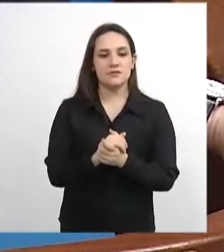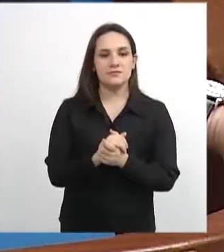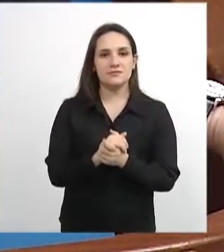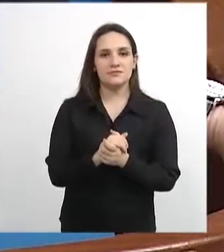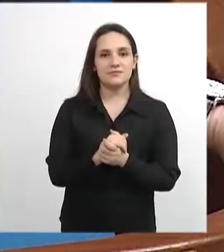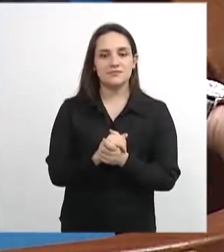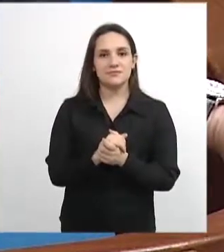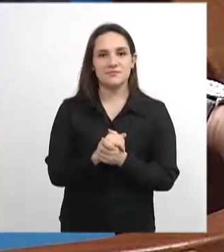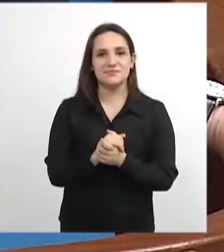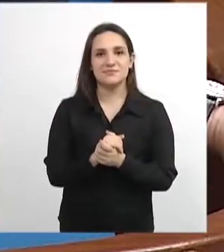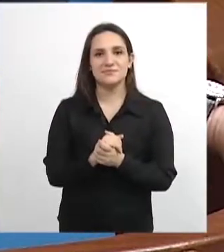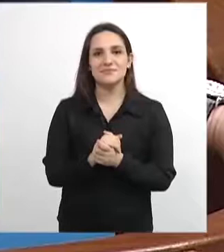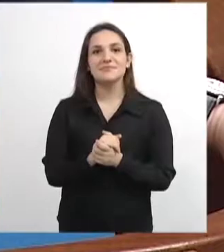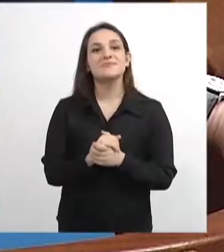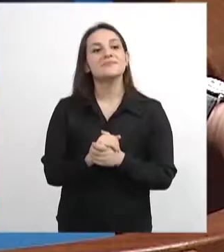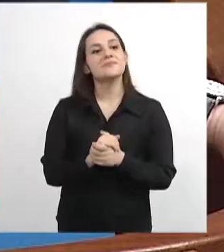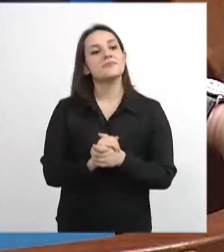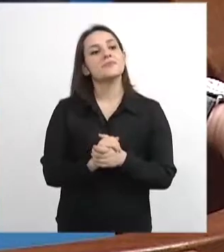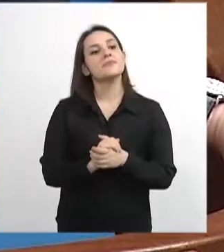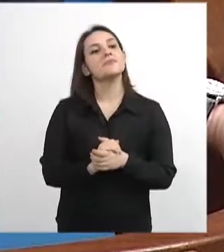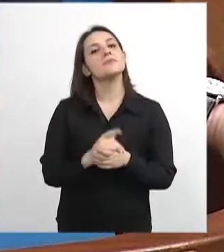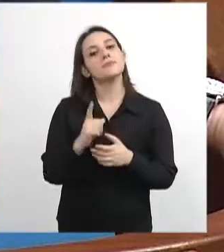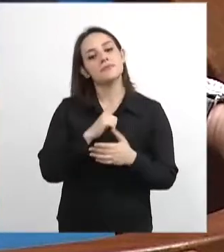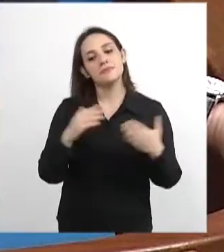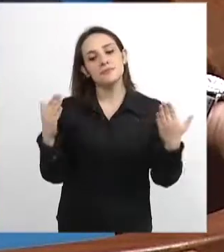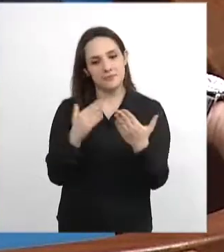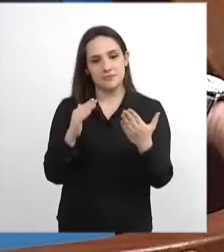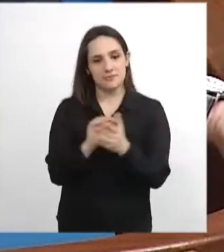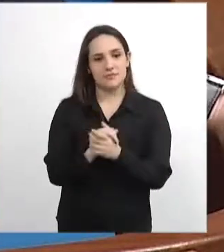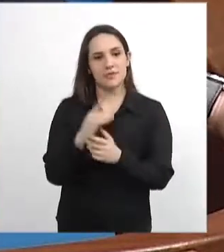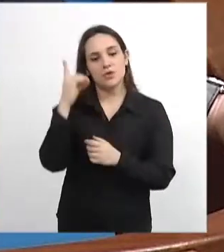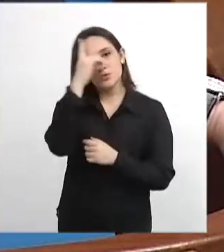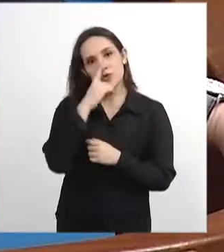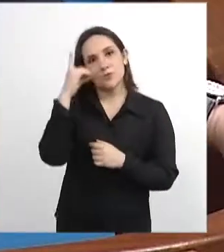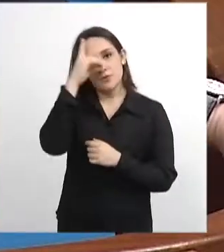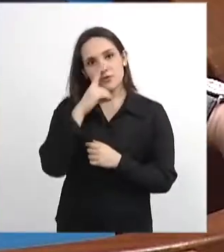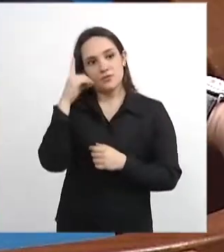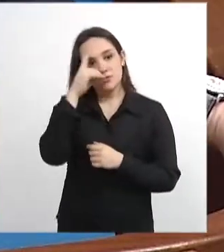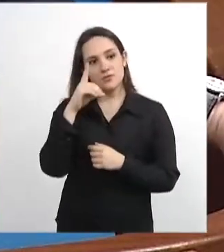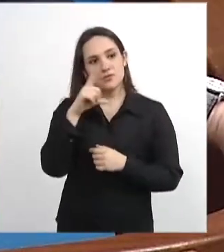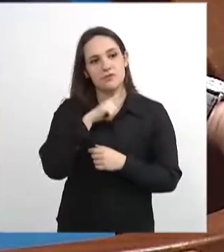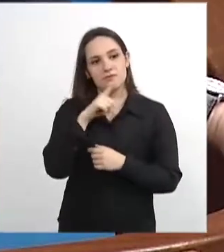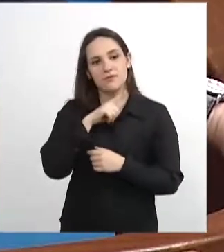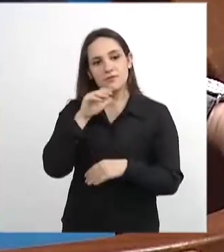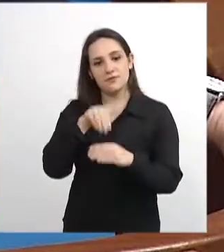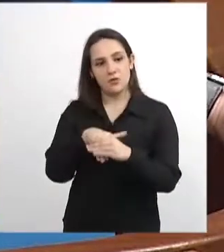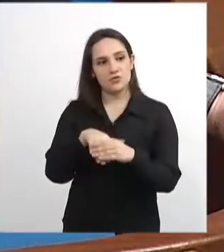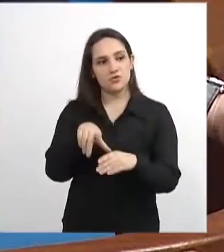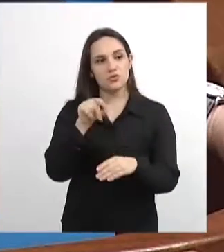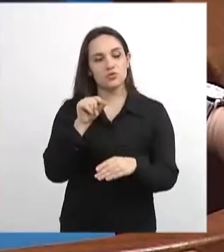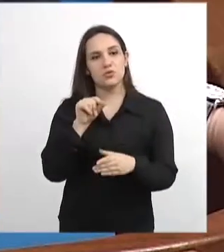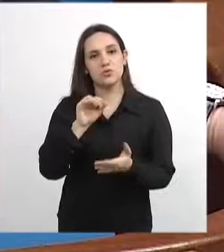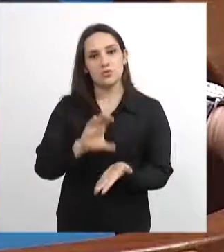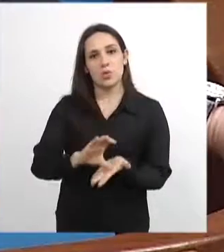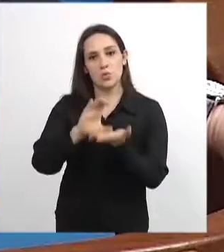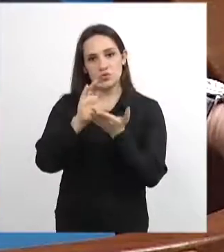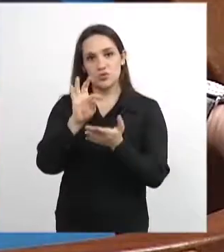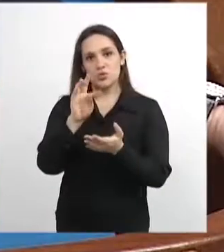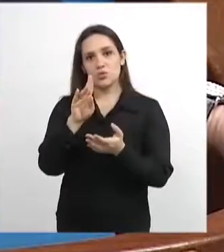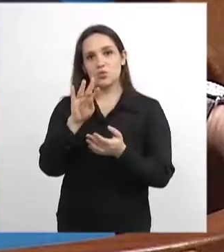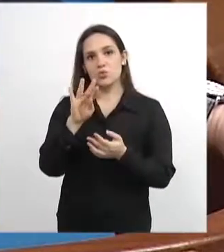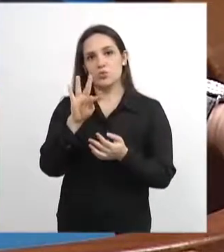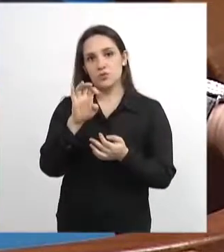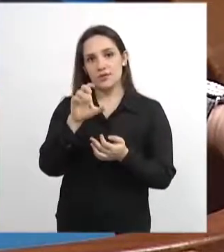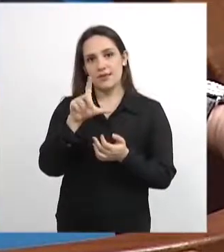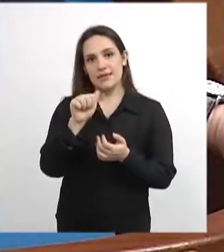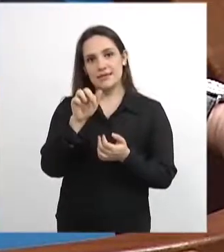senhor presidente, no último domingo, a eleição para a